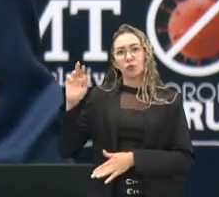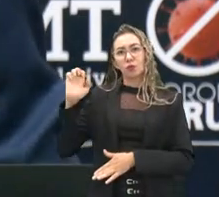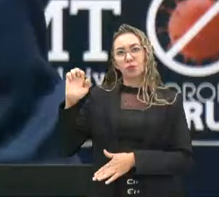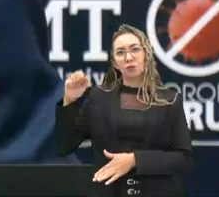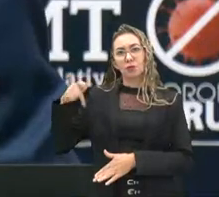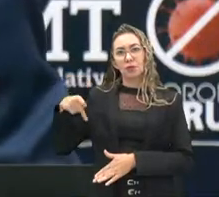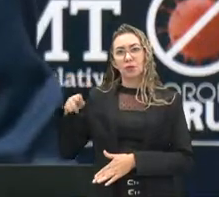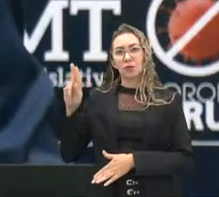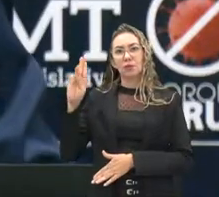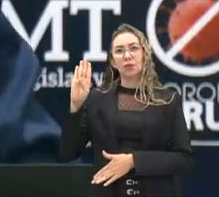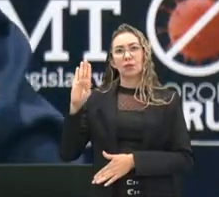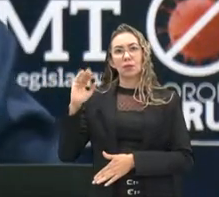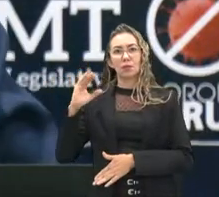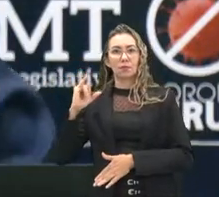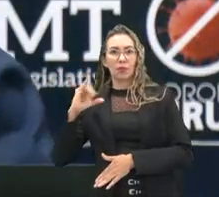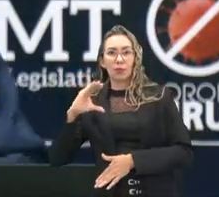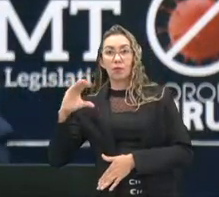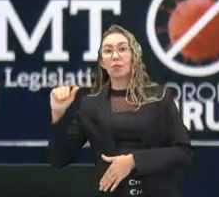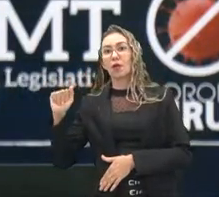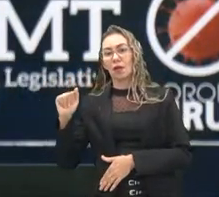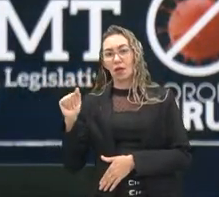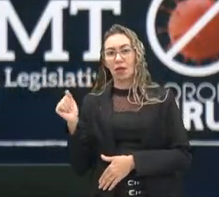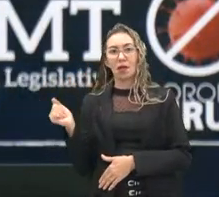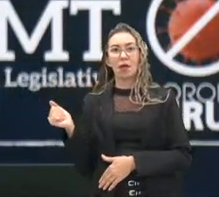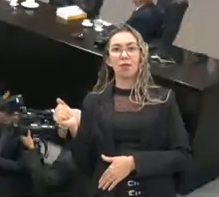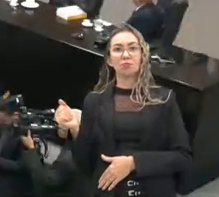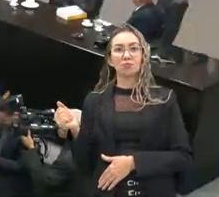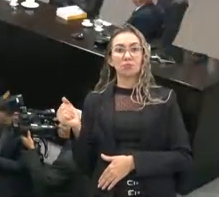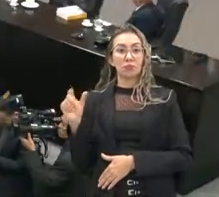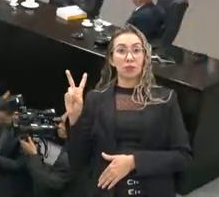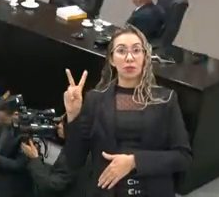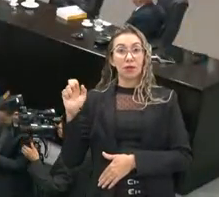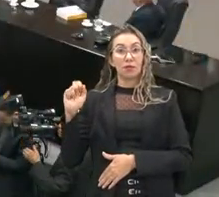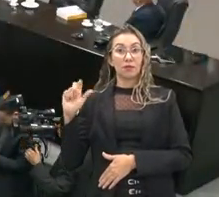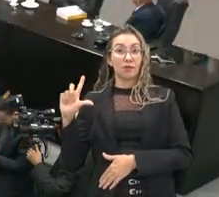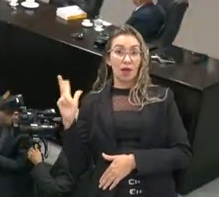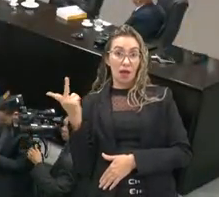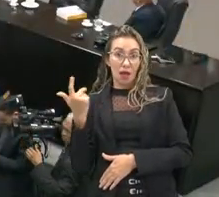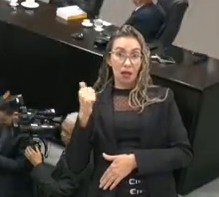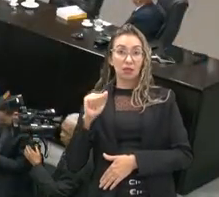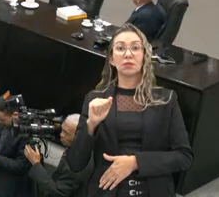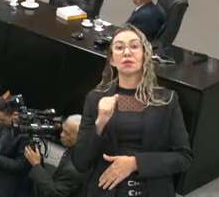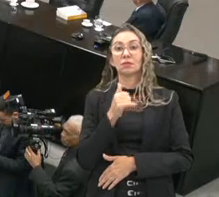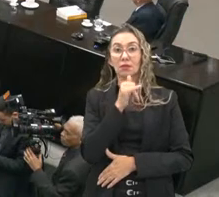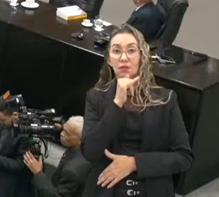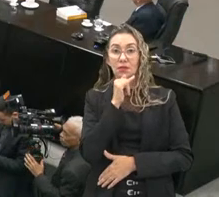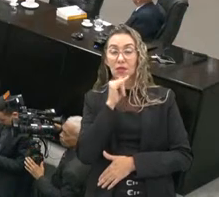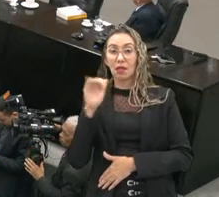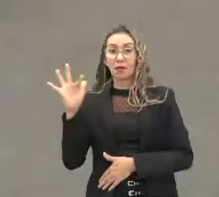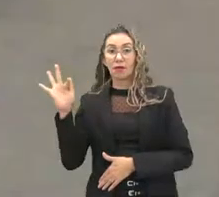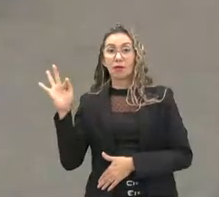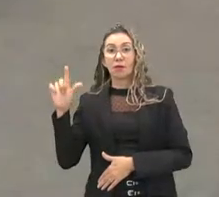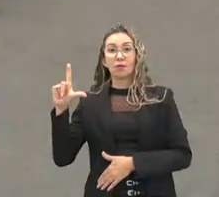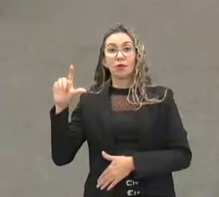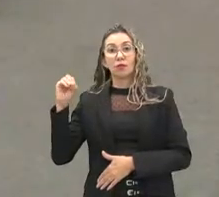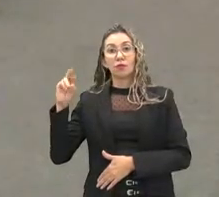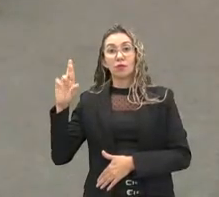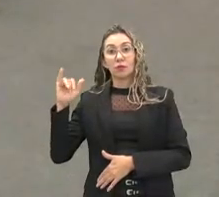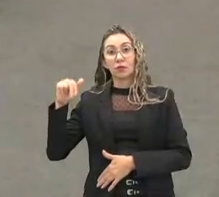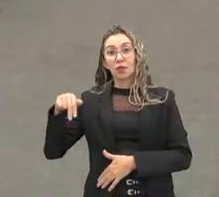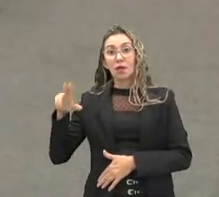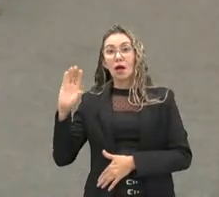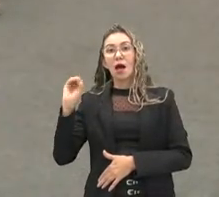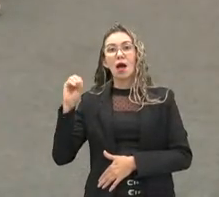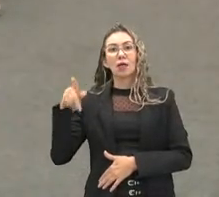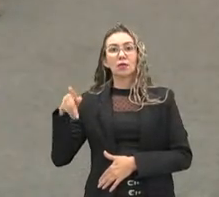foi vice-governador de Mato Grosso, Floriano Peixoto, que morou em Cuiabá, foi presidente de Mato Grosso, Hermes da